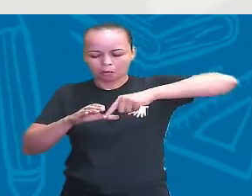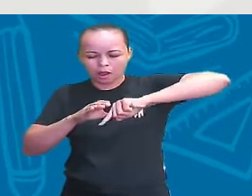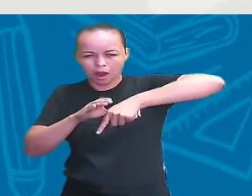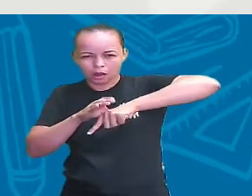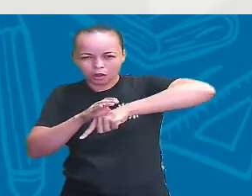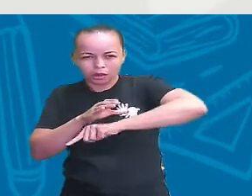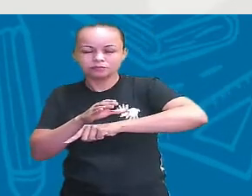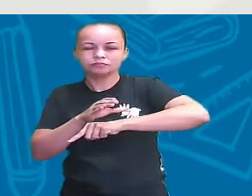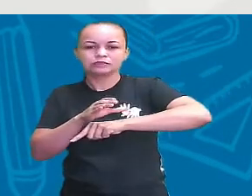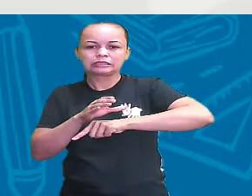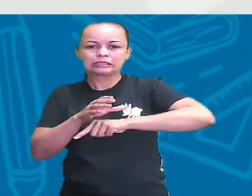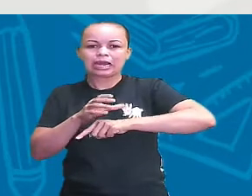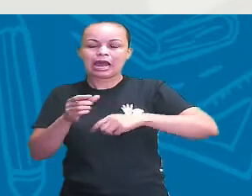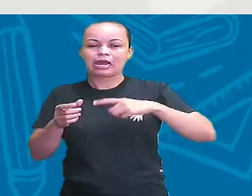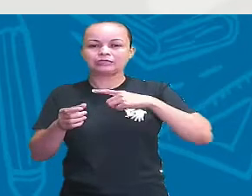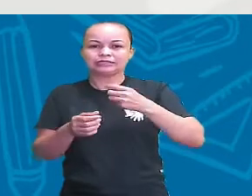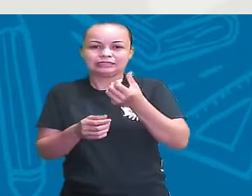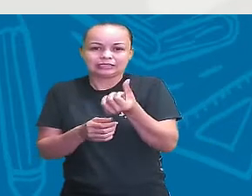vai de